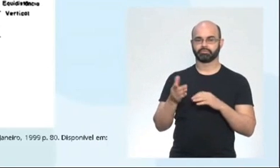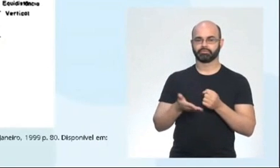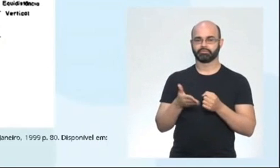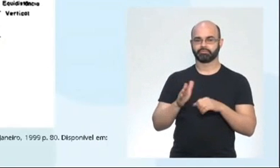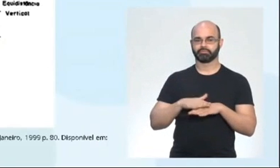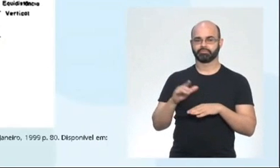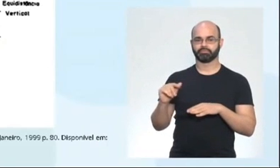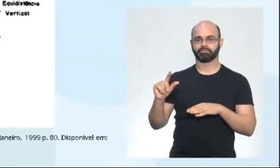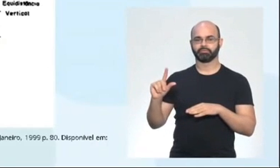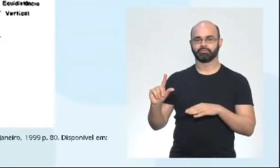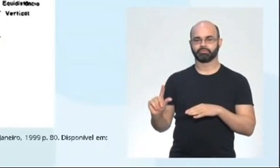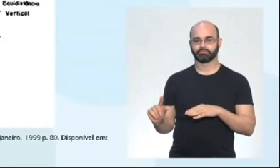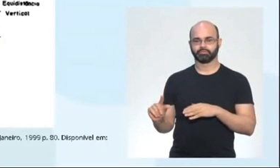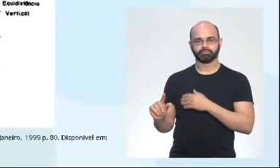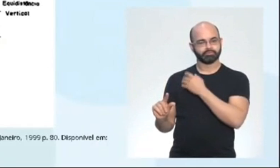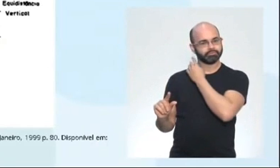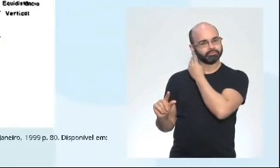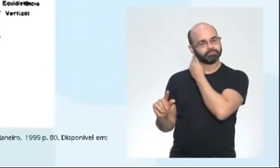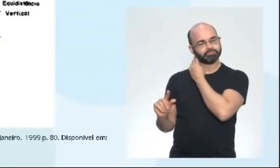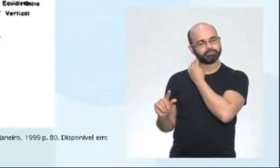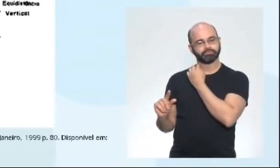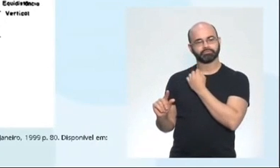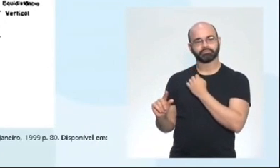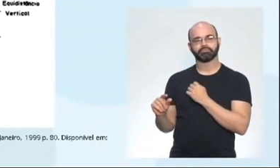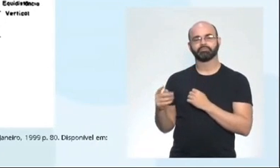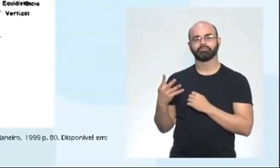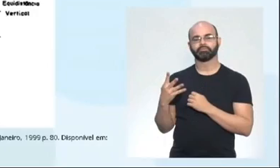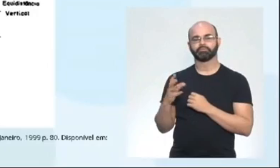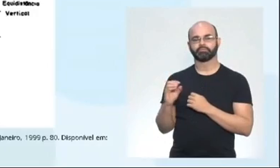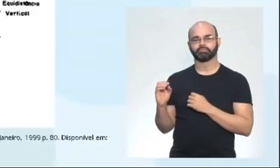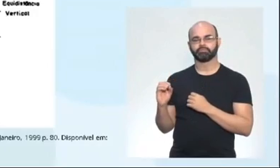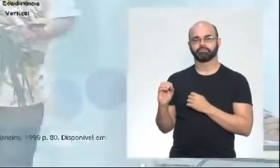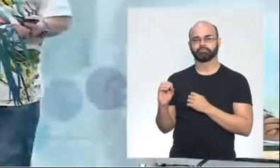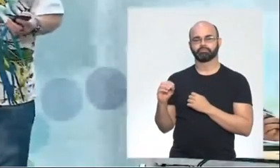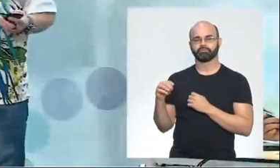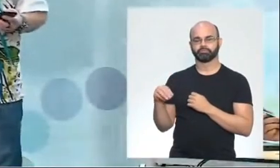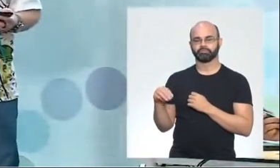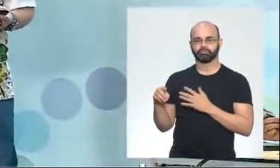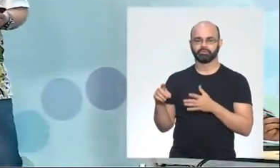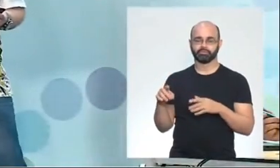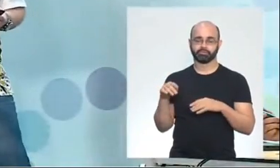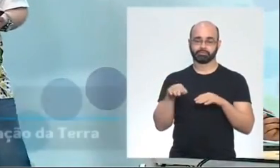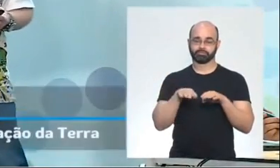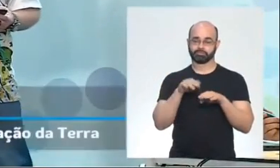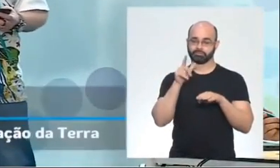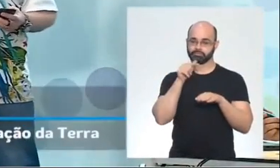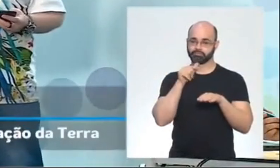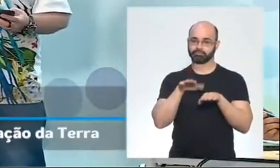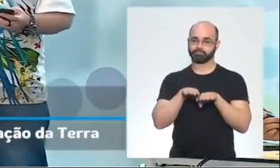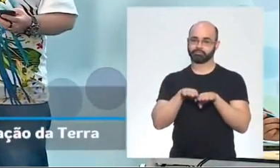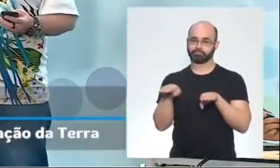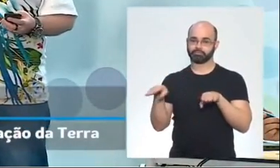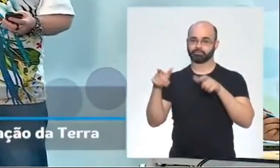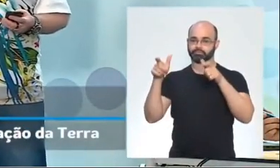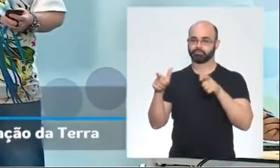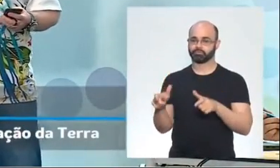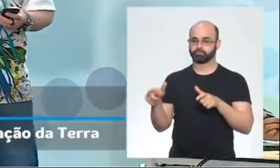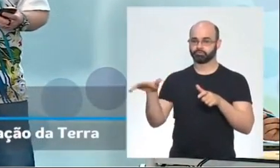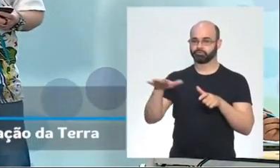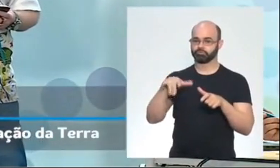na carta topográfica, nós temos 400 metros, que é o nível do mar, da superfície, da